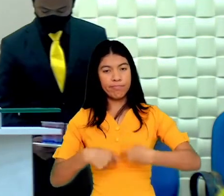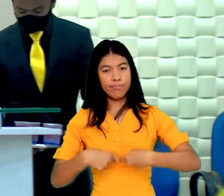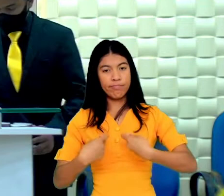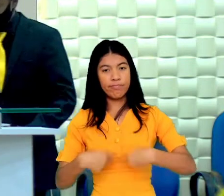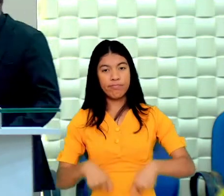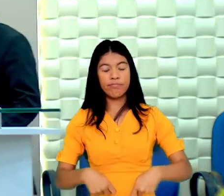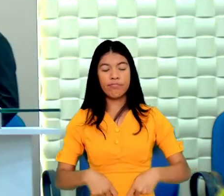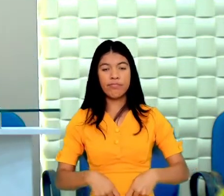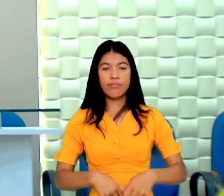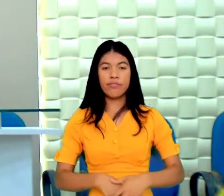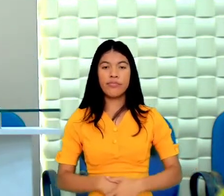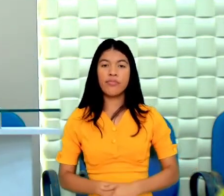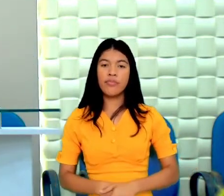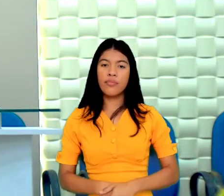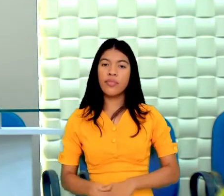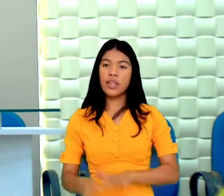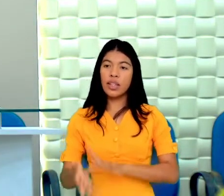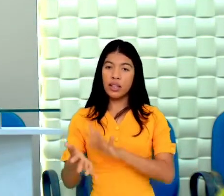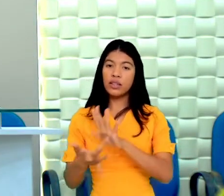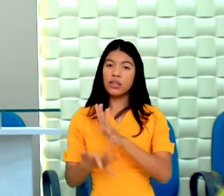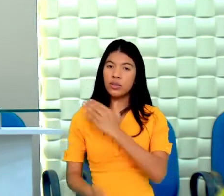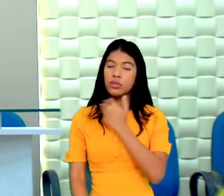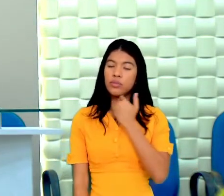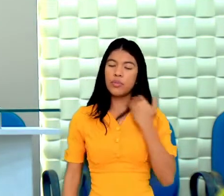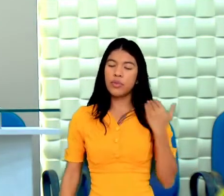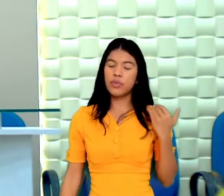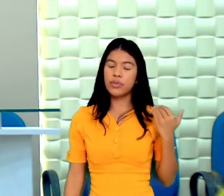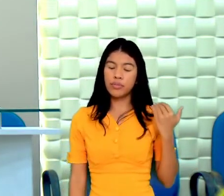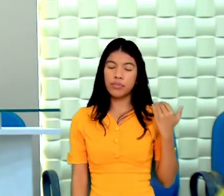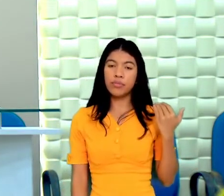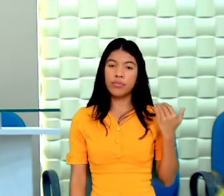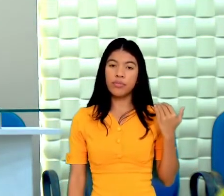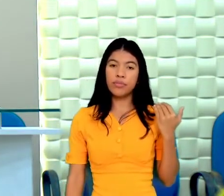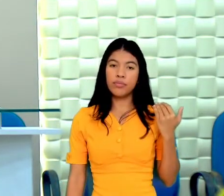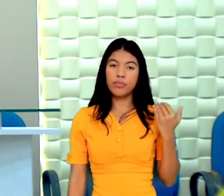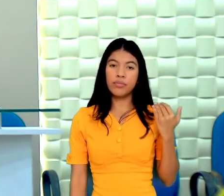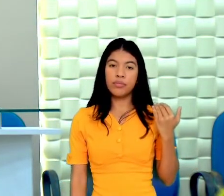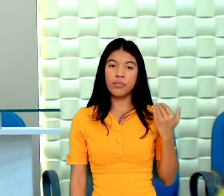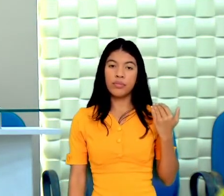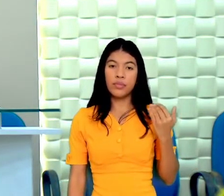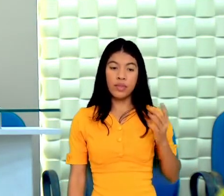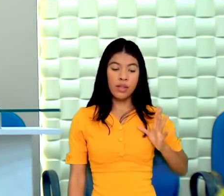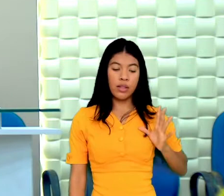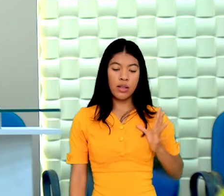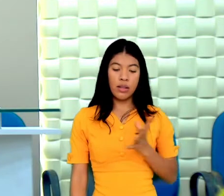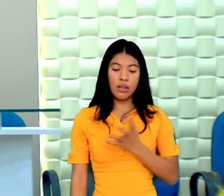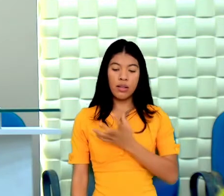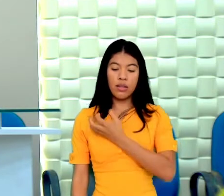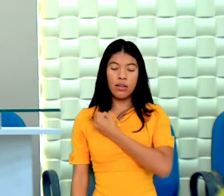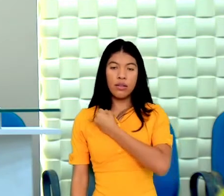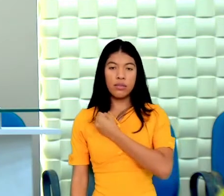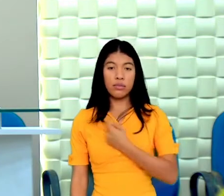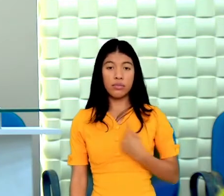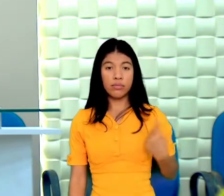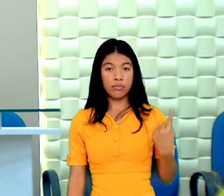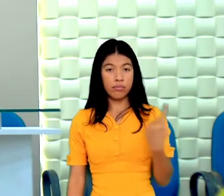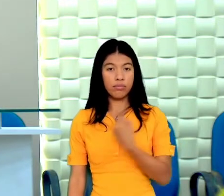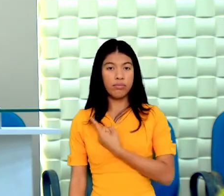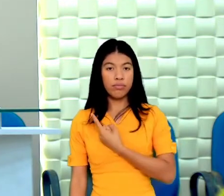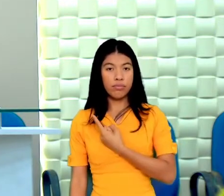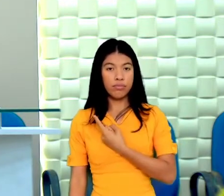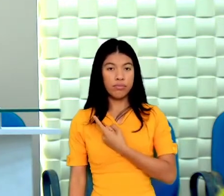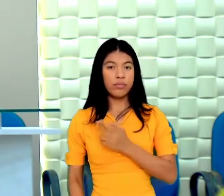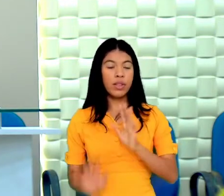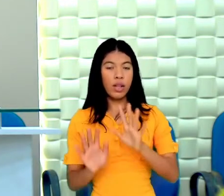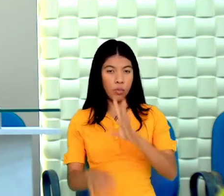pela qual Jesus subiu ao Calvário, foi pela nossa salvação. Romanos